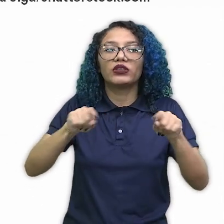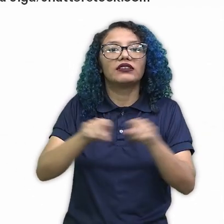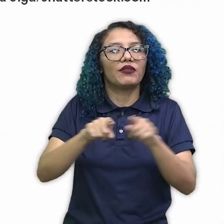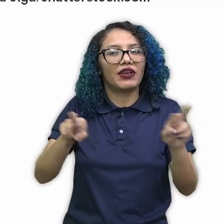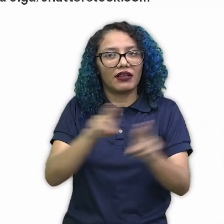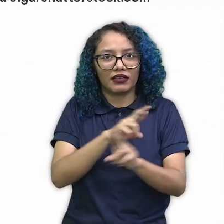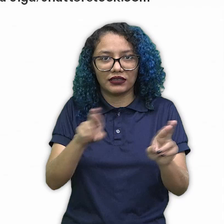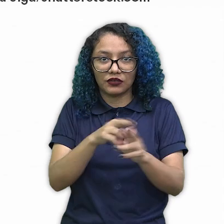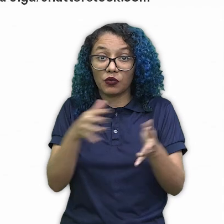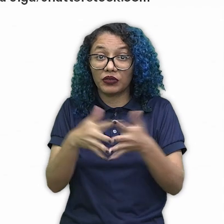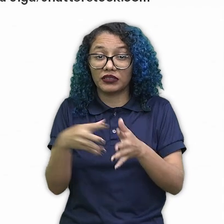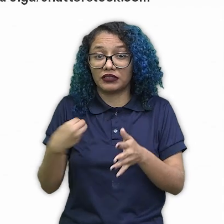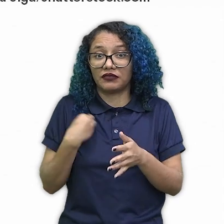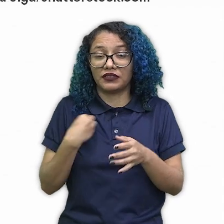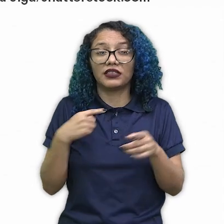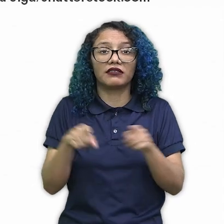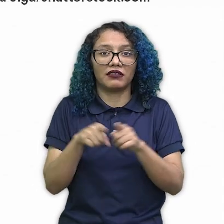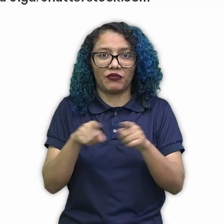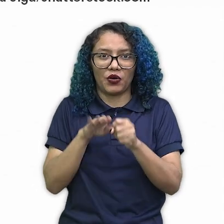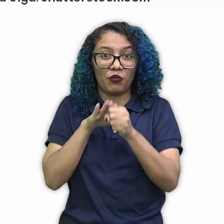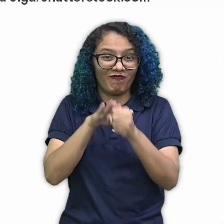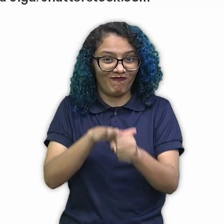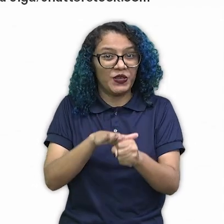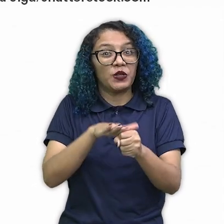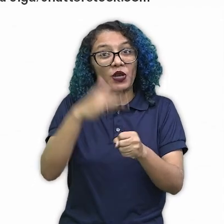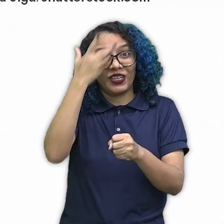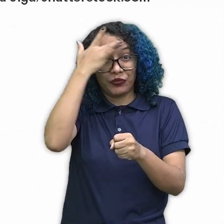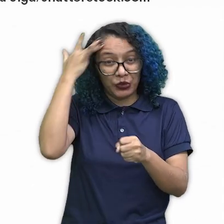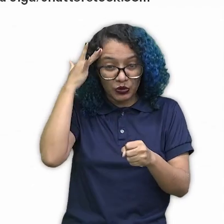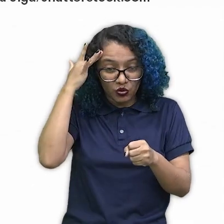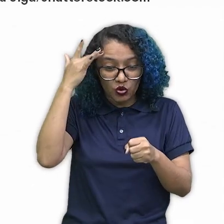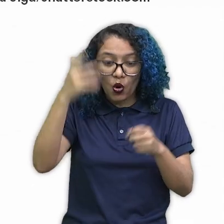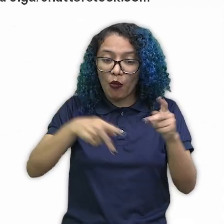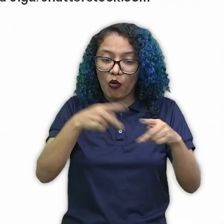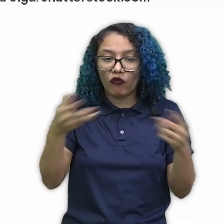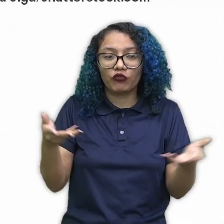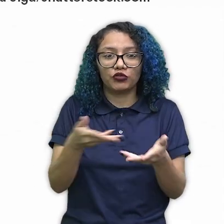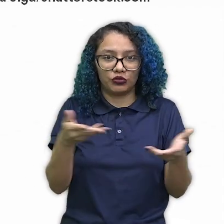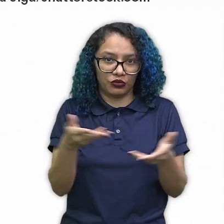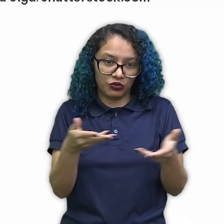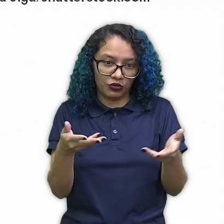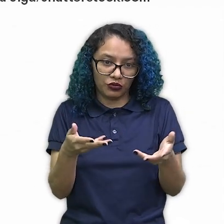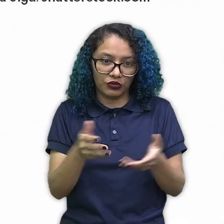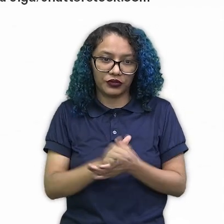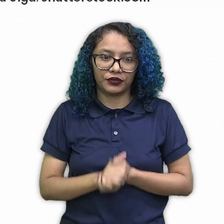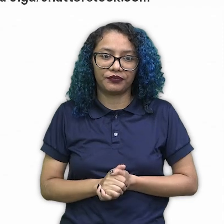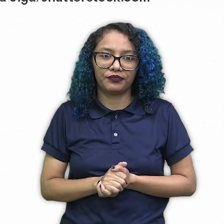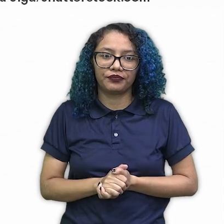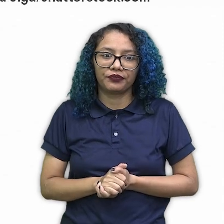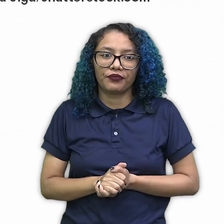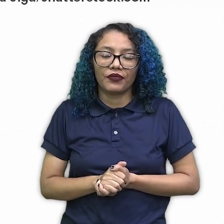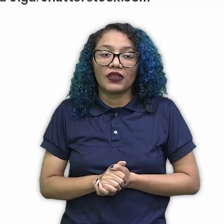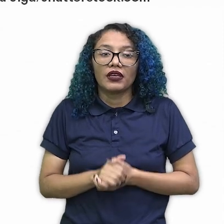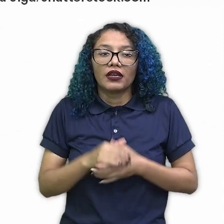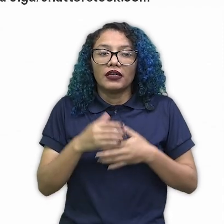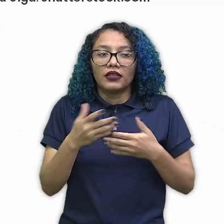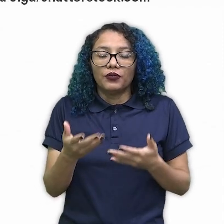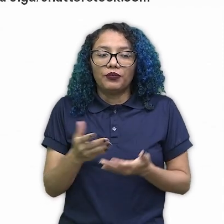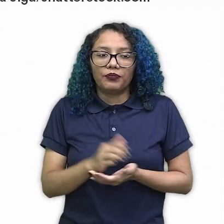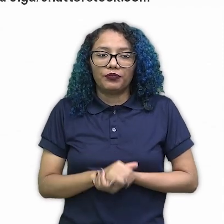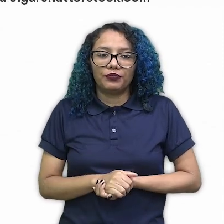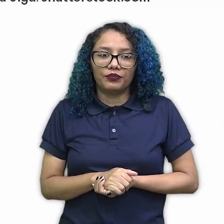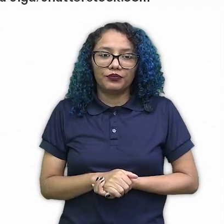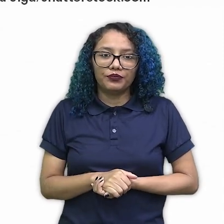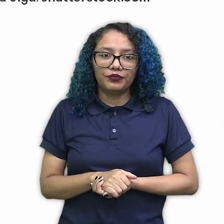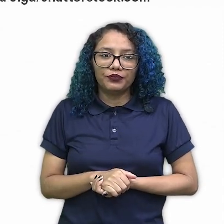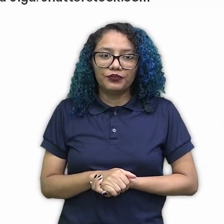complexidade da vida, oprimindo o homem contemporâneo. Logicamente, o micropoder é o quê? Um subproduto do macropoder.